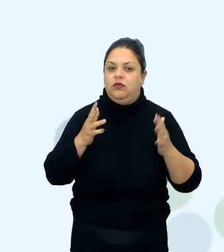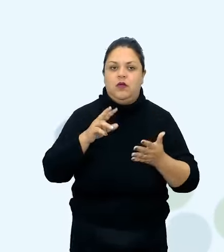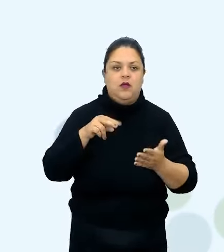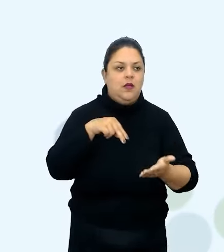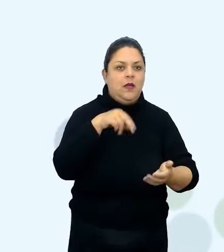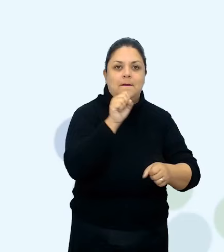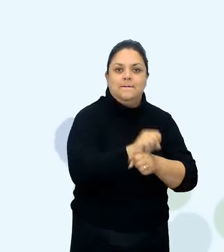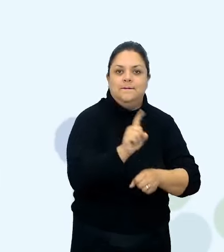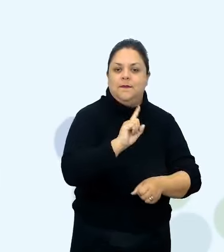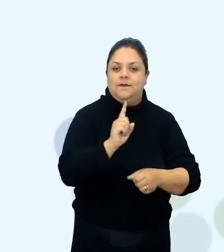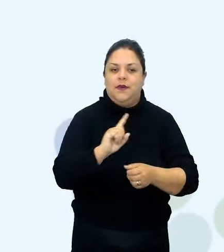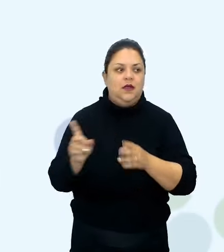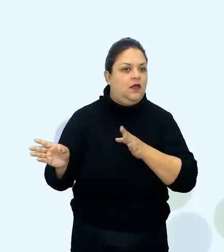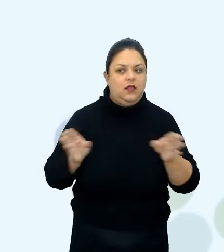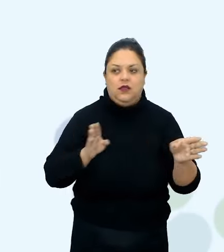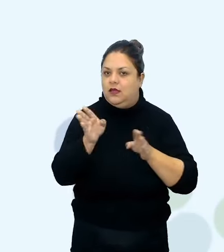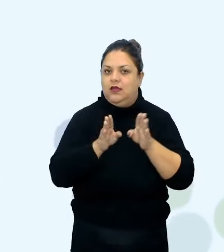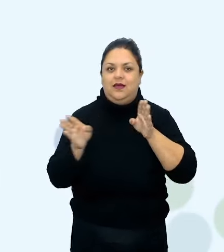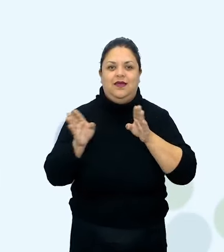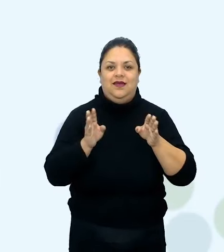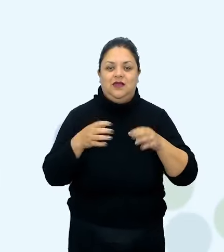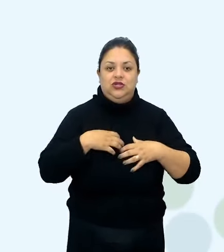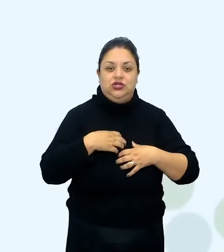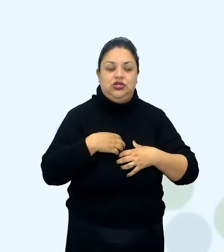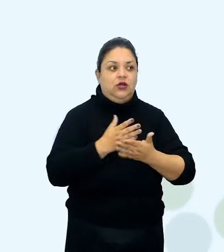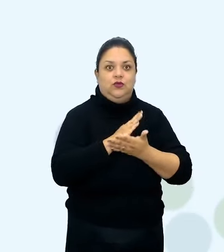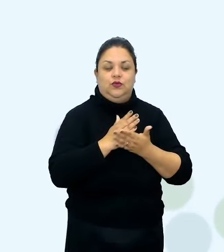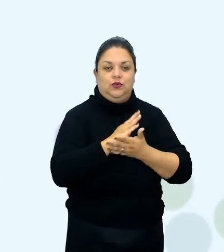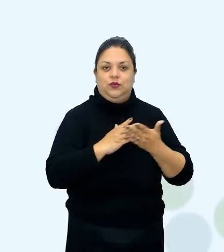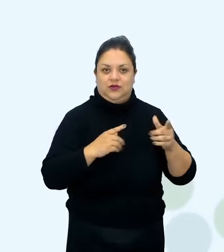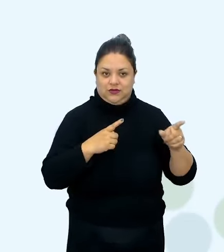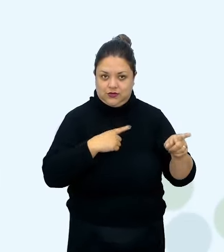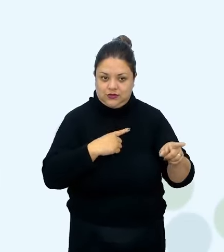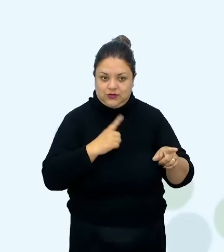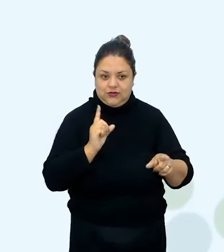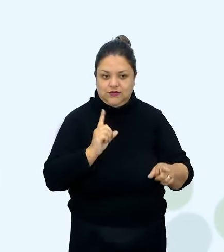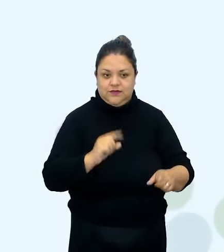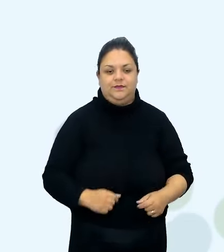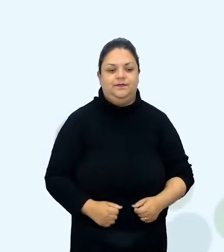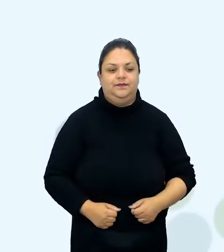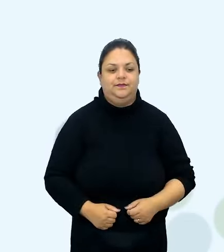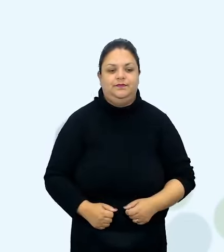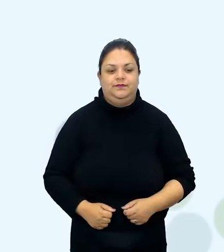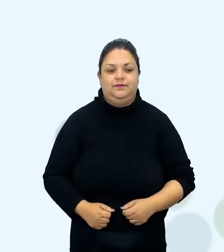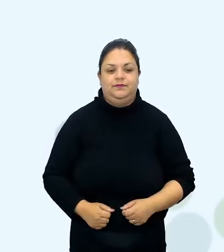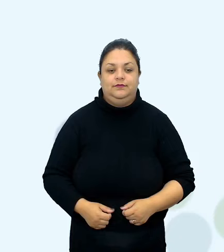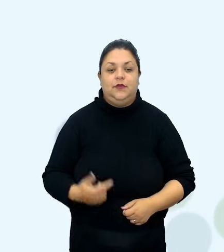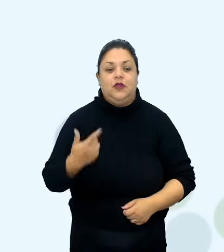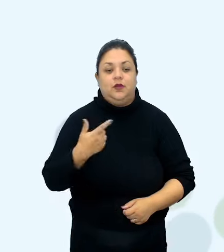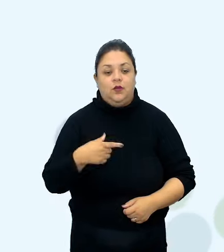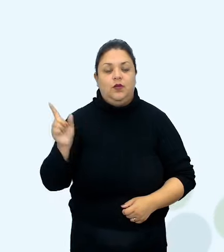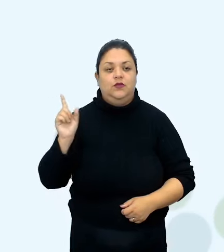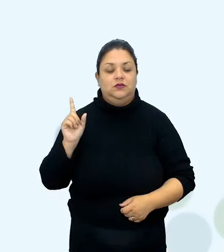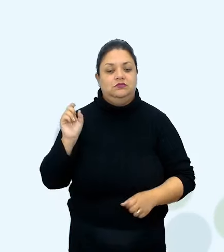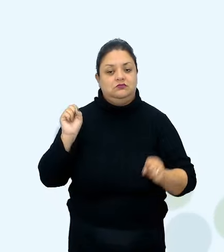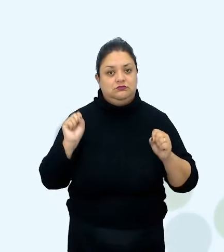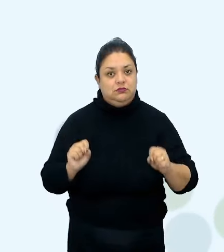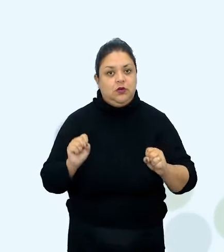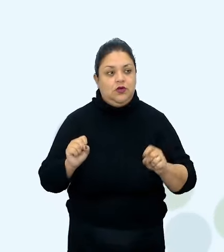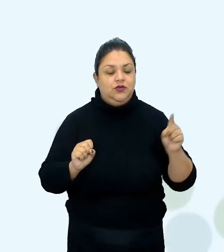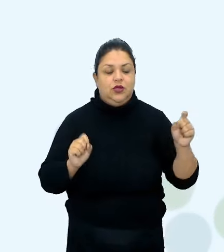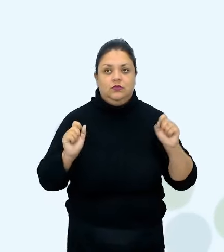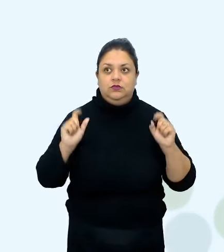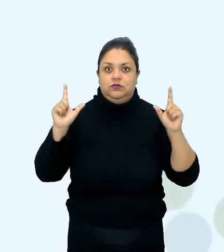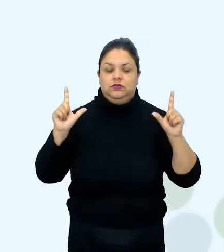vários estímulos ao mesmo tempo. E o estado de alerta, da gente pensar que às vezes essa agitação está